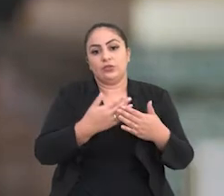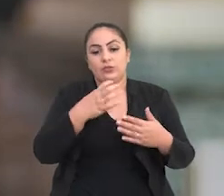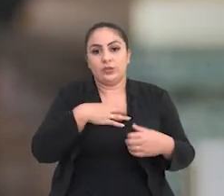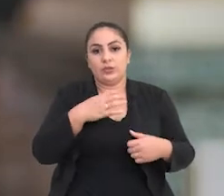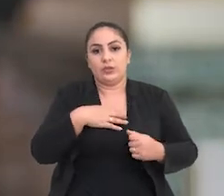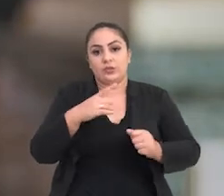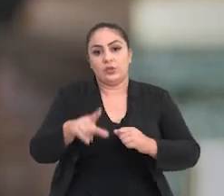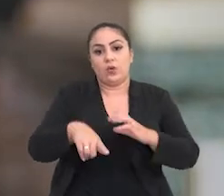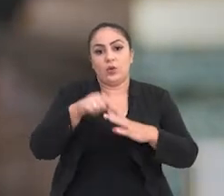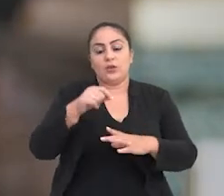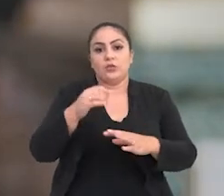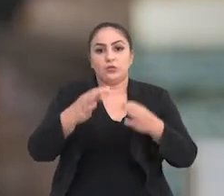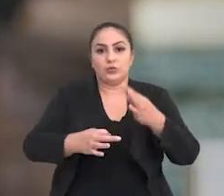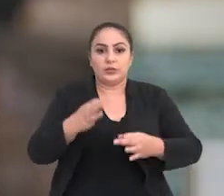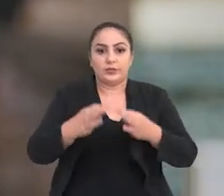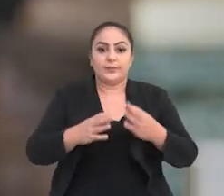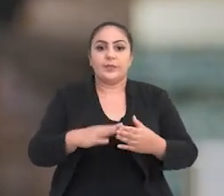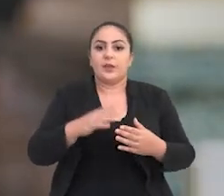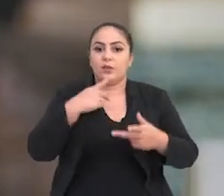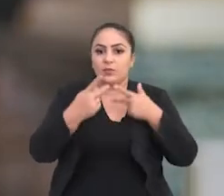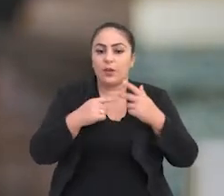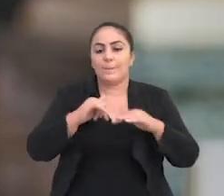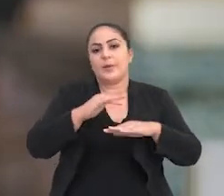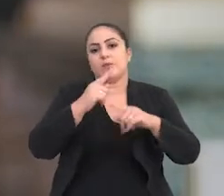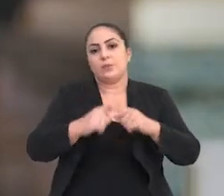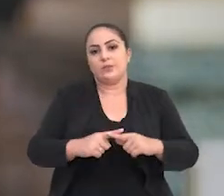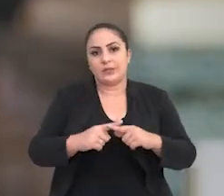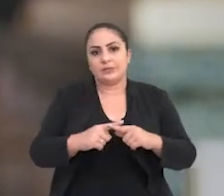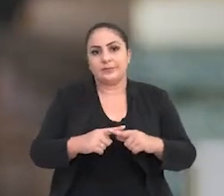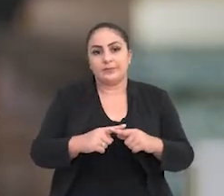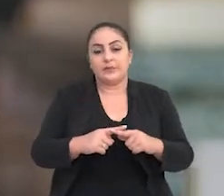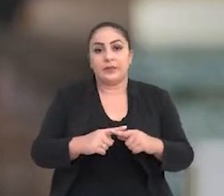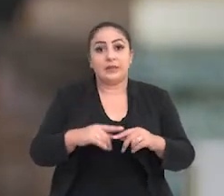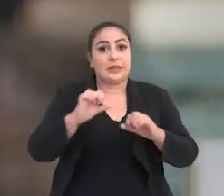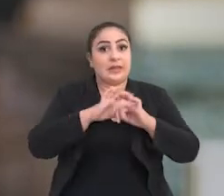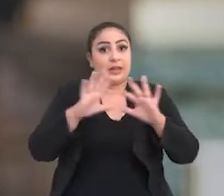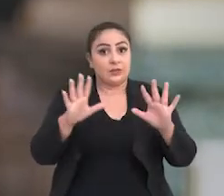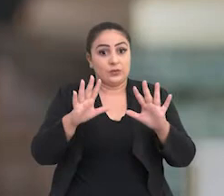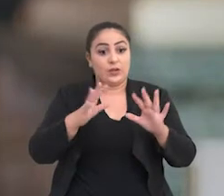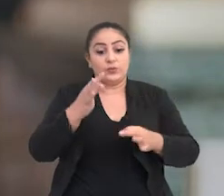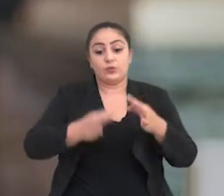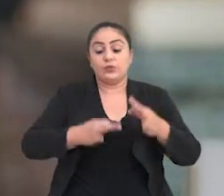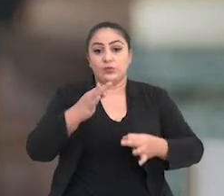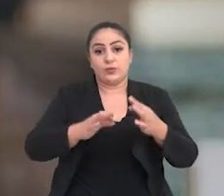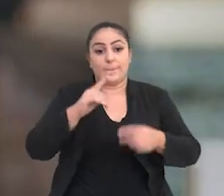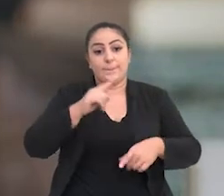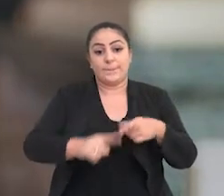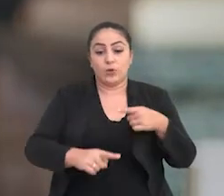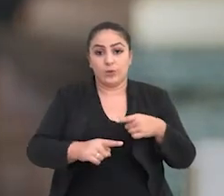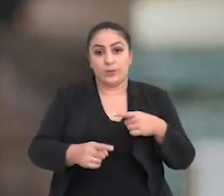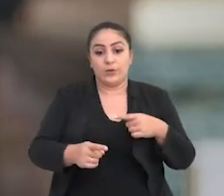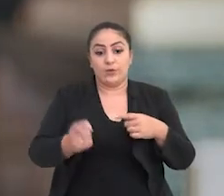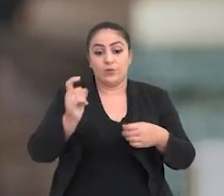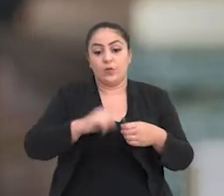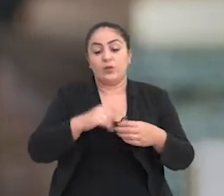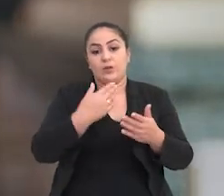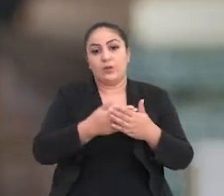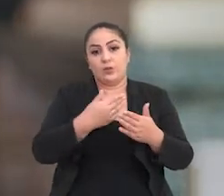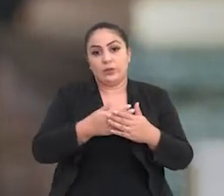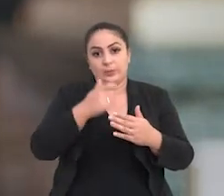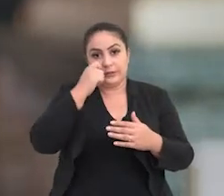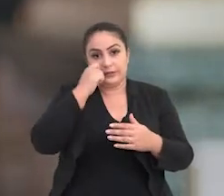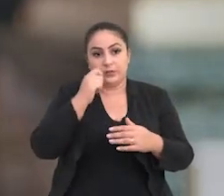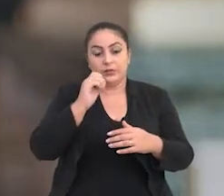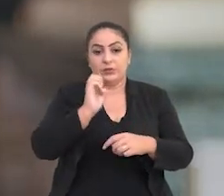suspensa pela decisão judicial. Eu insisto mais uma vez, para que fique claro, a Justiça proibiu o retorno das